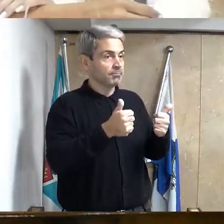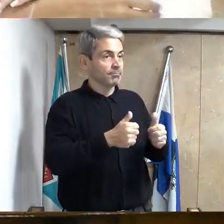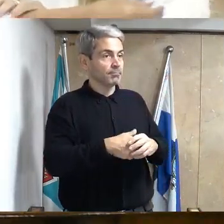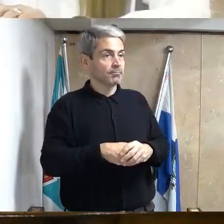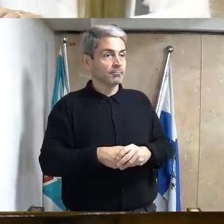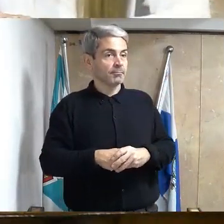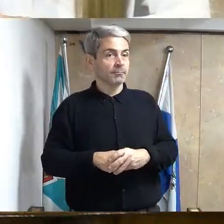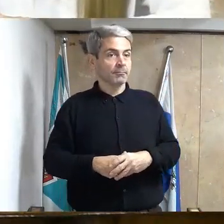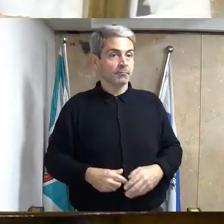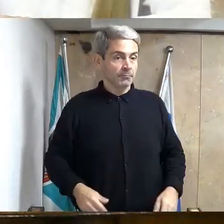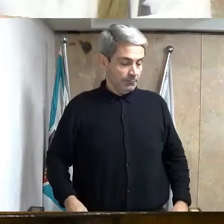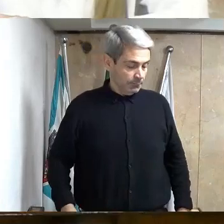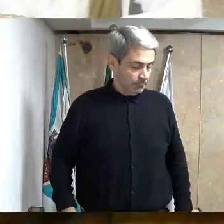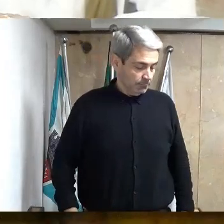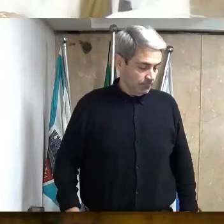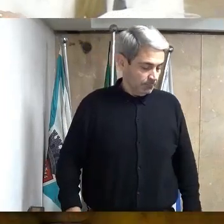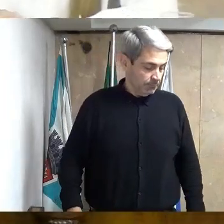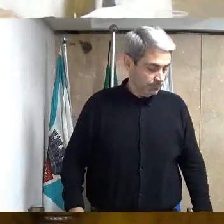embaixo.